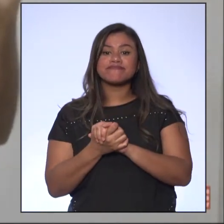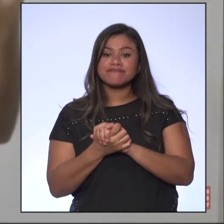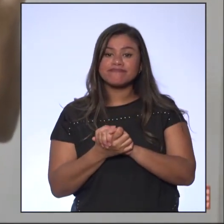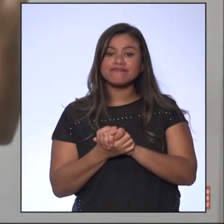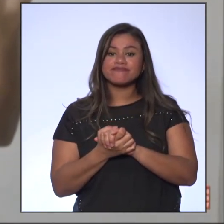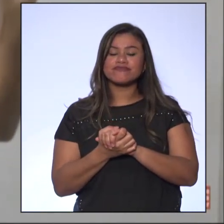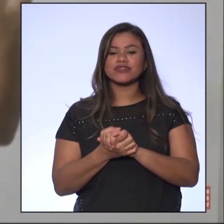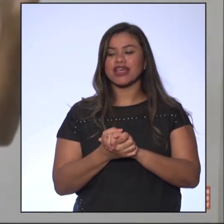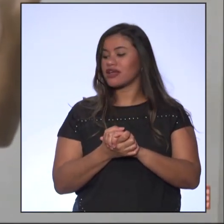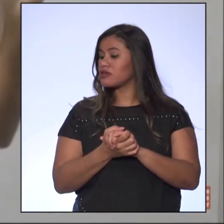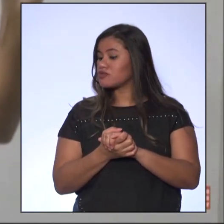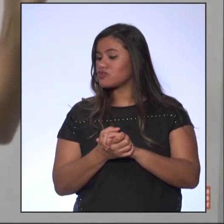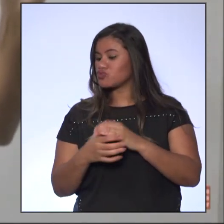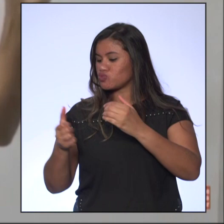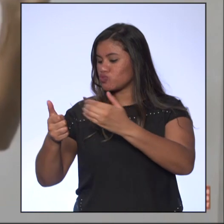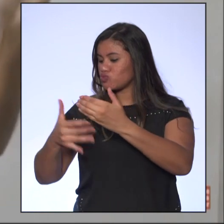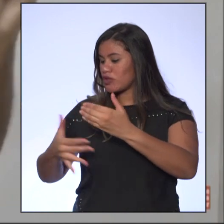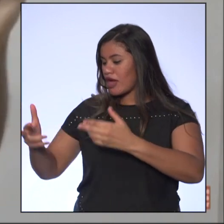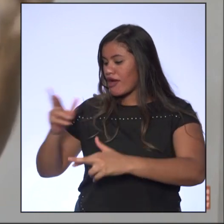já responderam